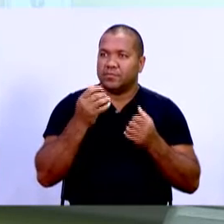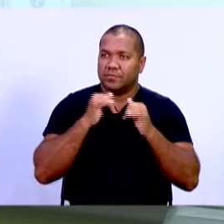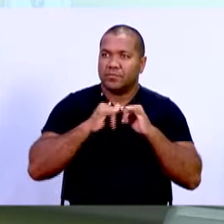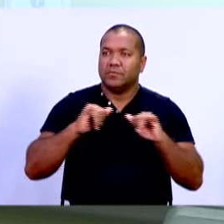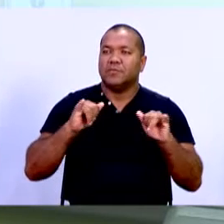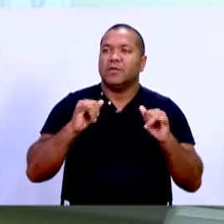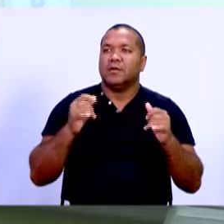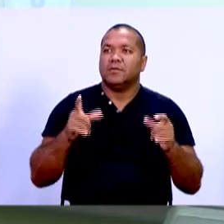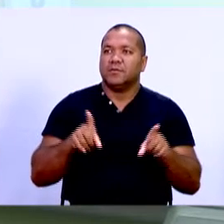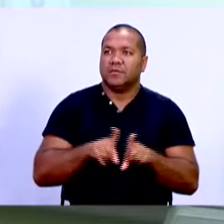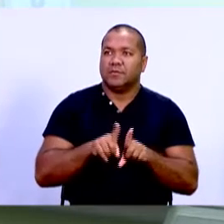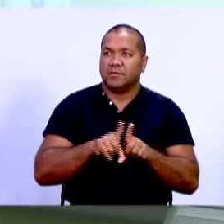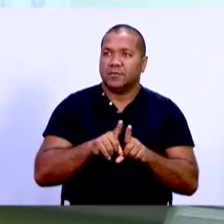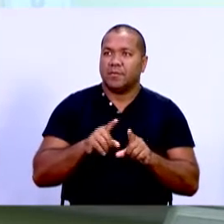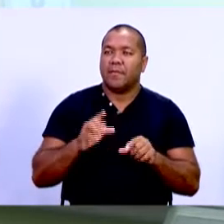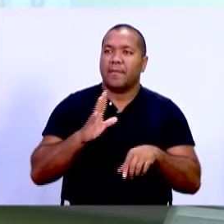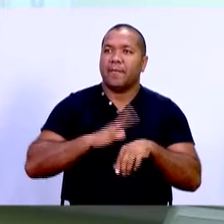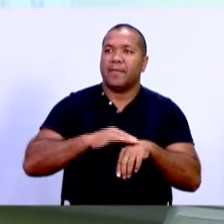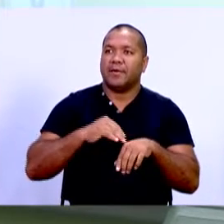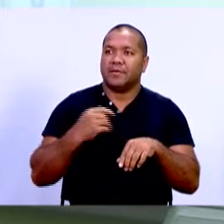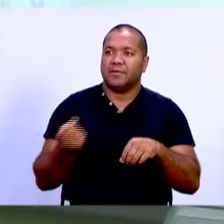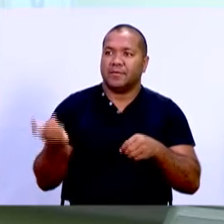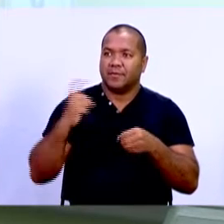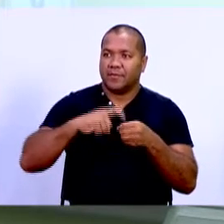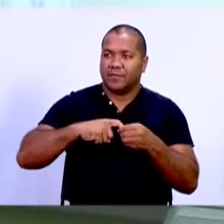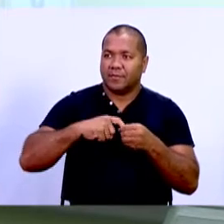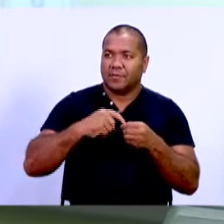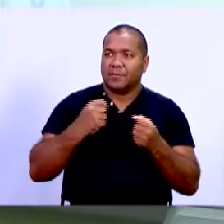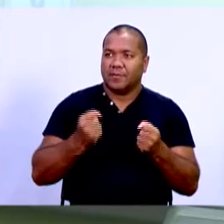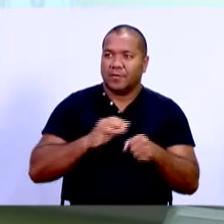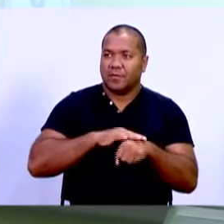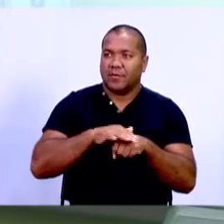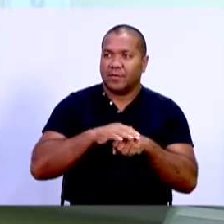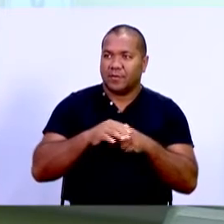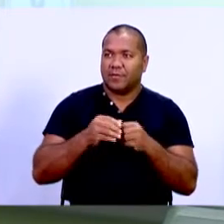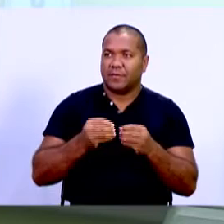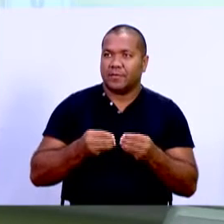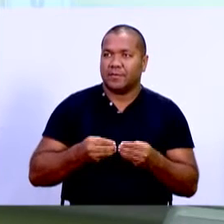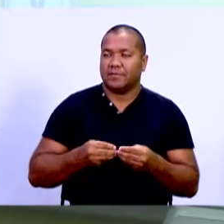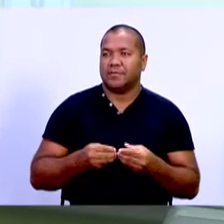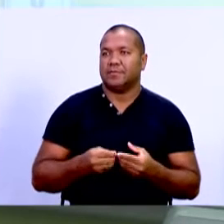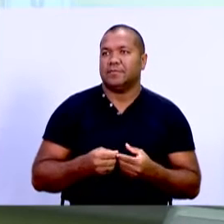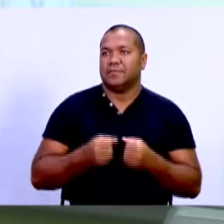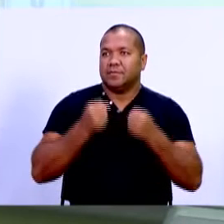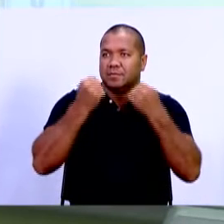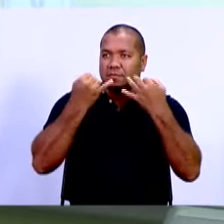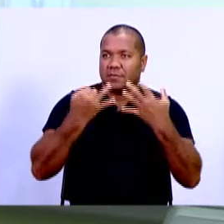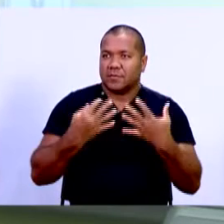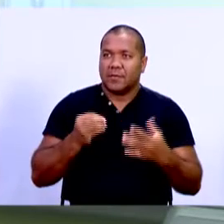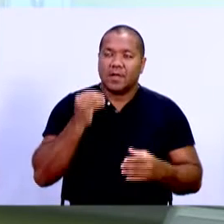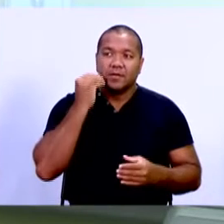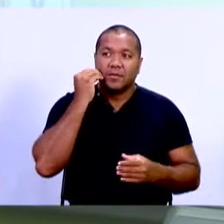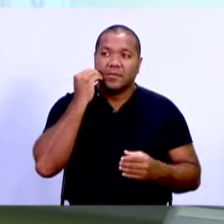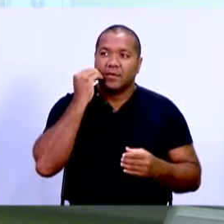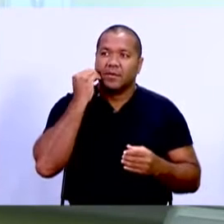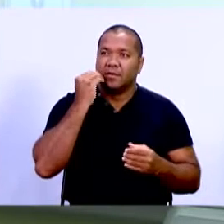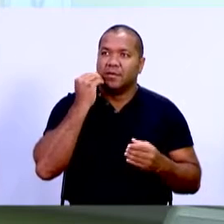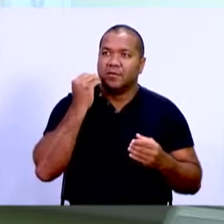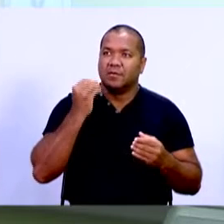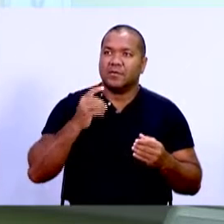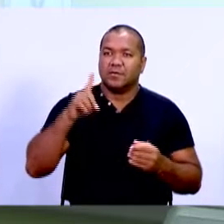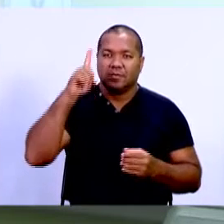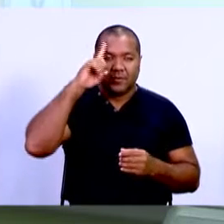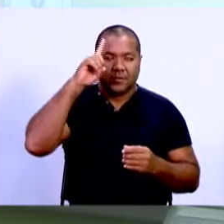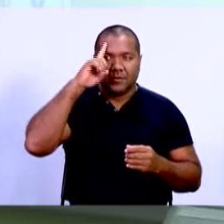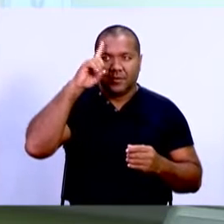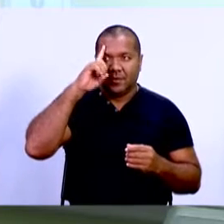oportunidade de participar aqui mais uma vez, poder conversar e transmitir um pouco mais agora já da área da experiência mesmo do dia a